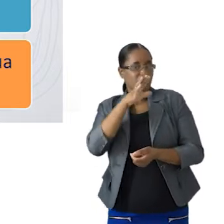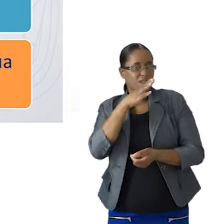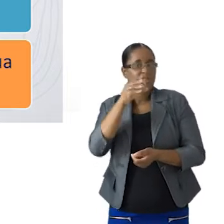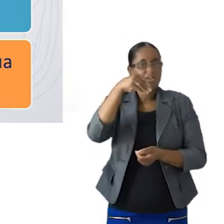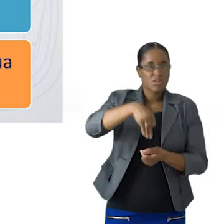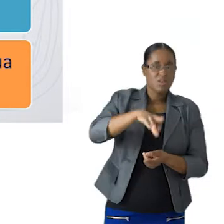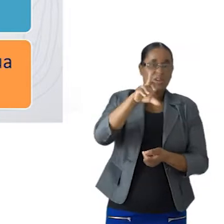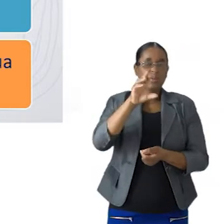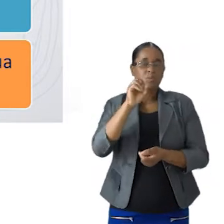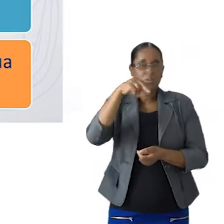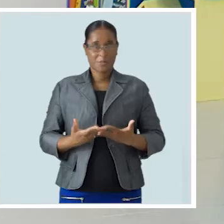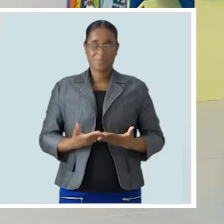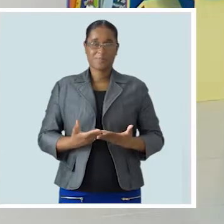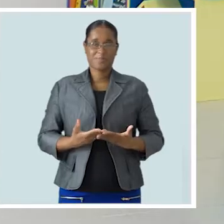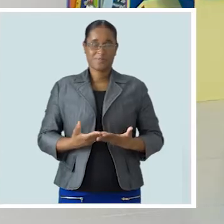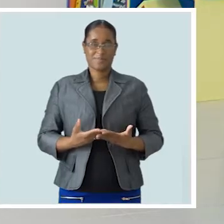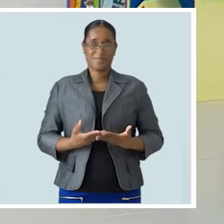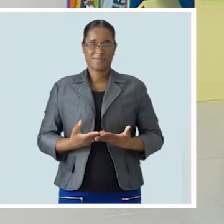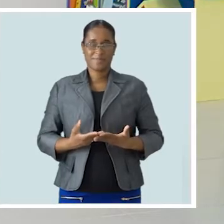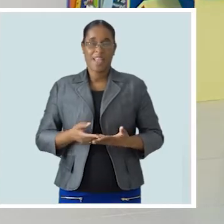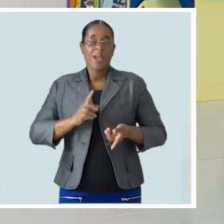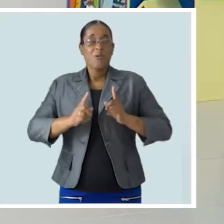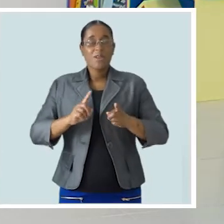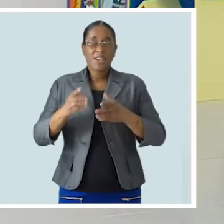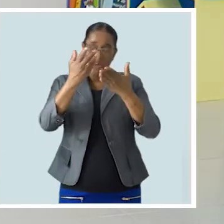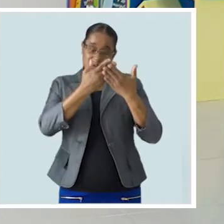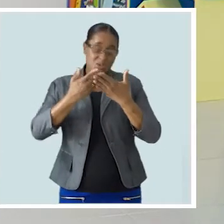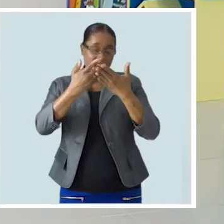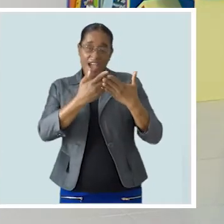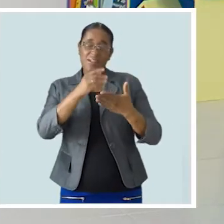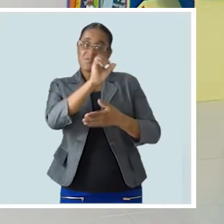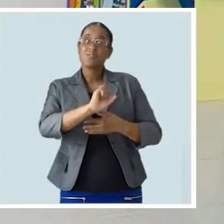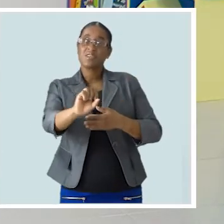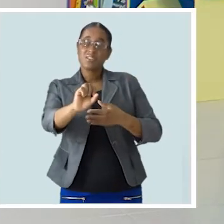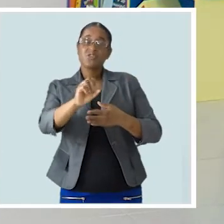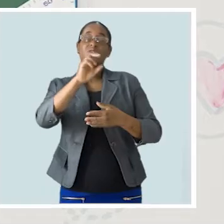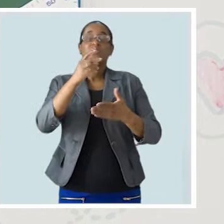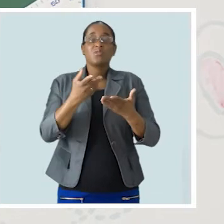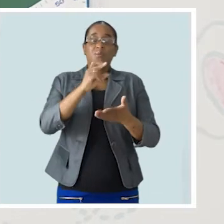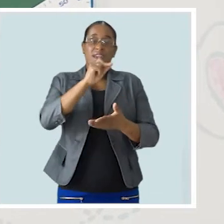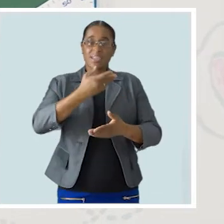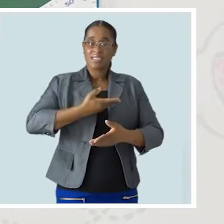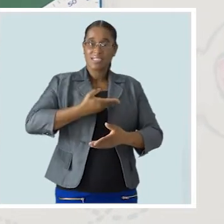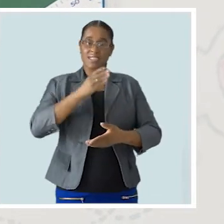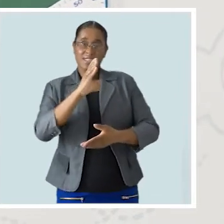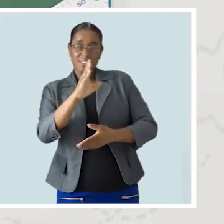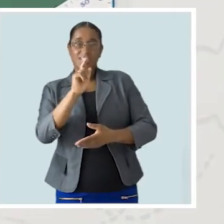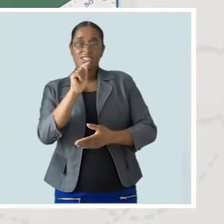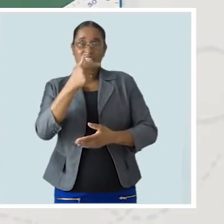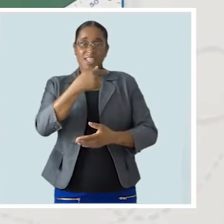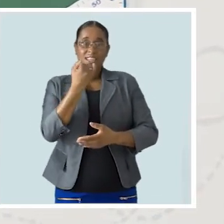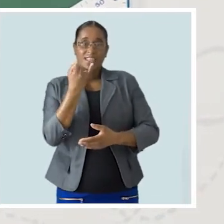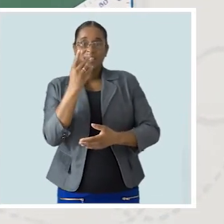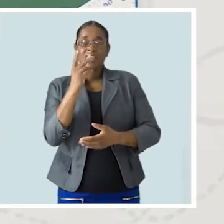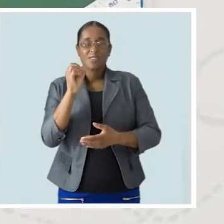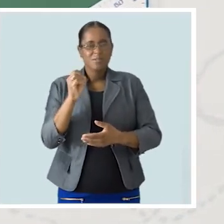pronomes. Muito bem, perfeito. O que é que estudaram sobre os adjetivos? Aliás, há bocadinho nós falamos